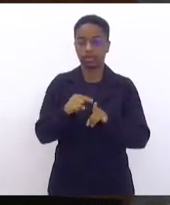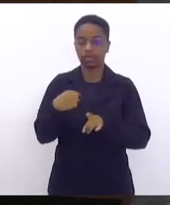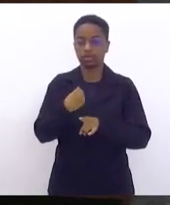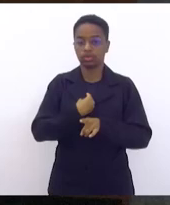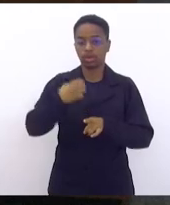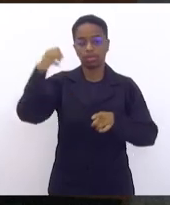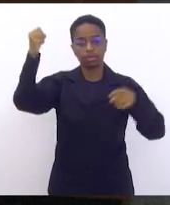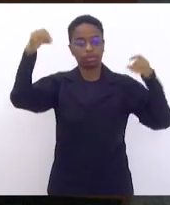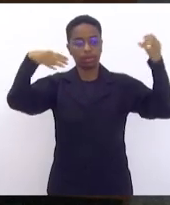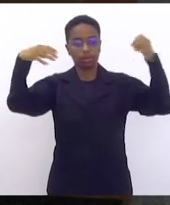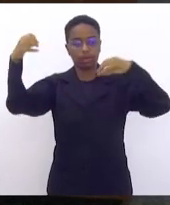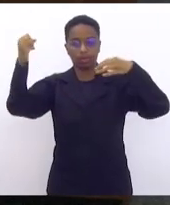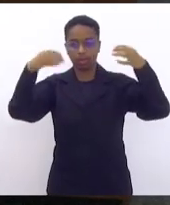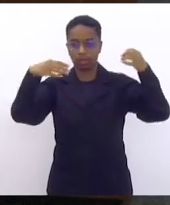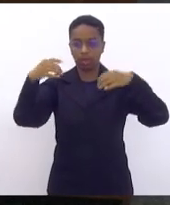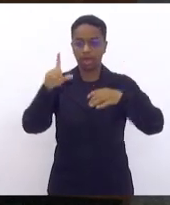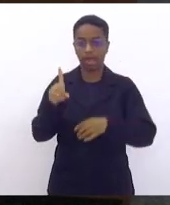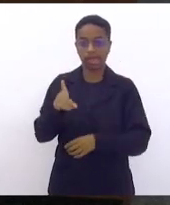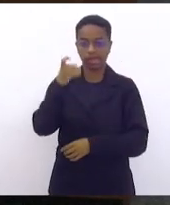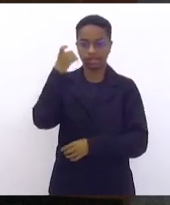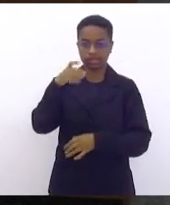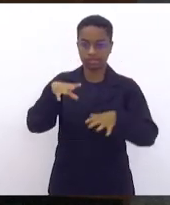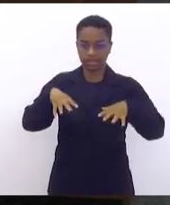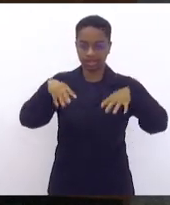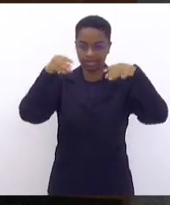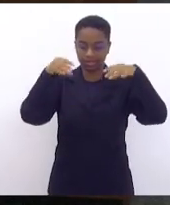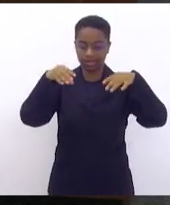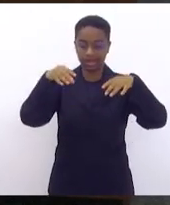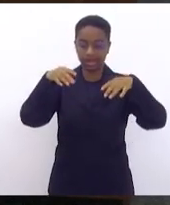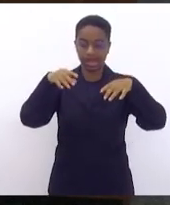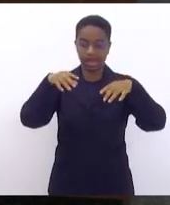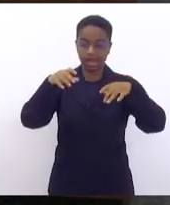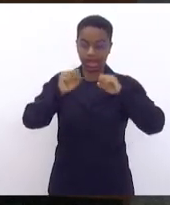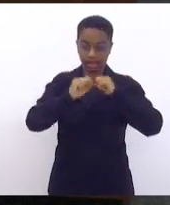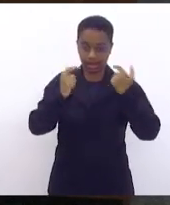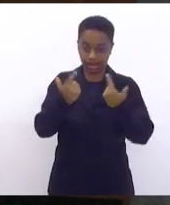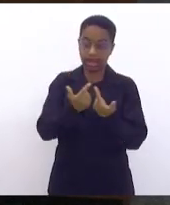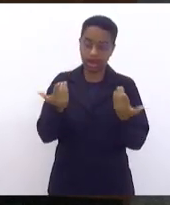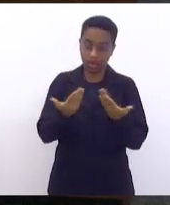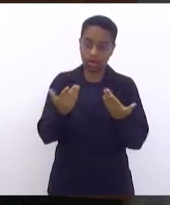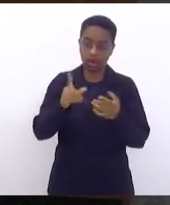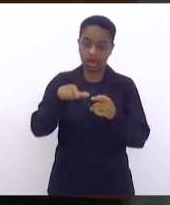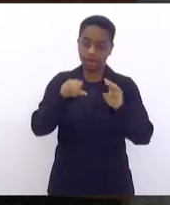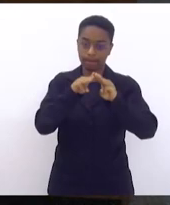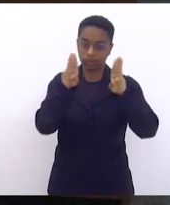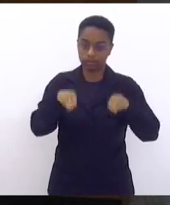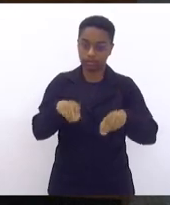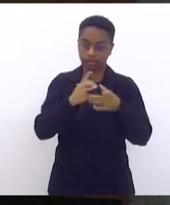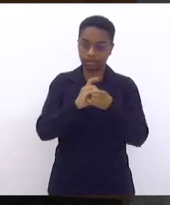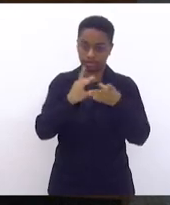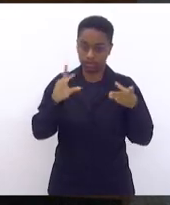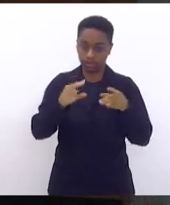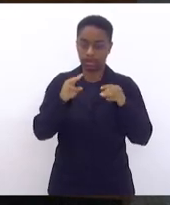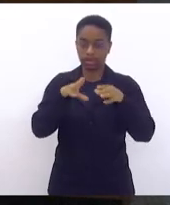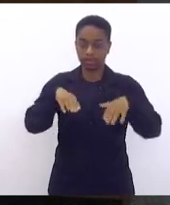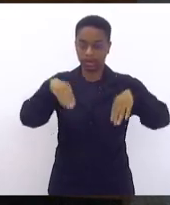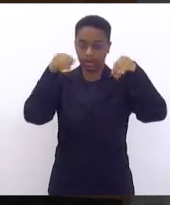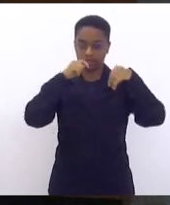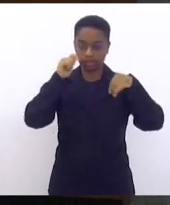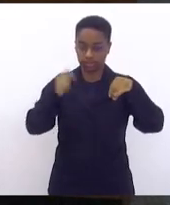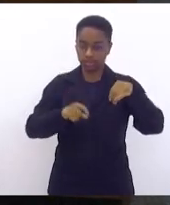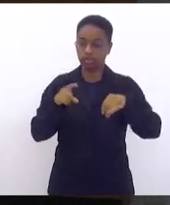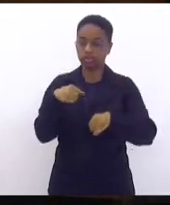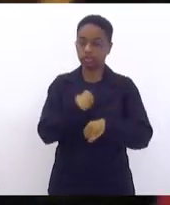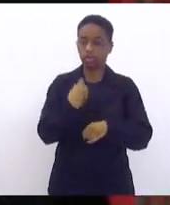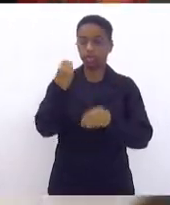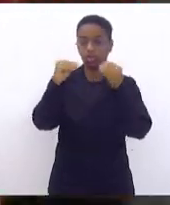a Assembleia, a ex-Assembleia Legislativa do Estado do Rio de Janeiro, hoje Museu da Democracia, vamos